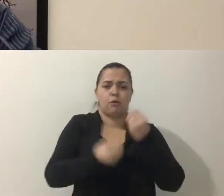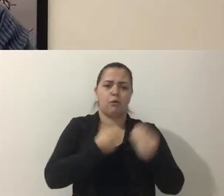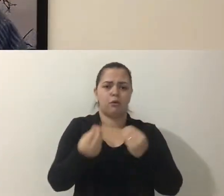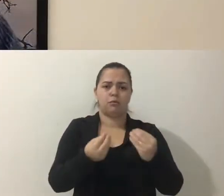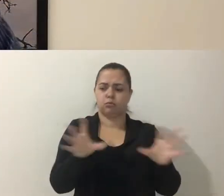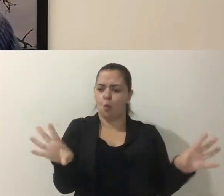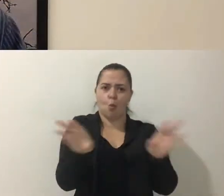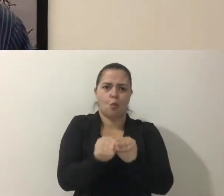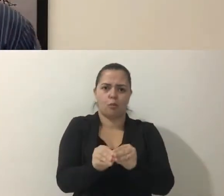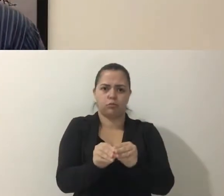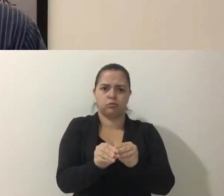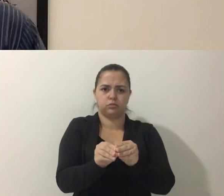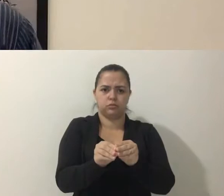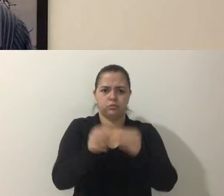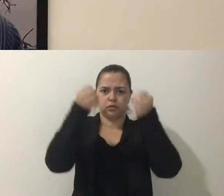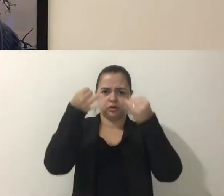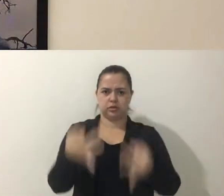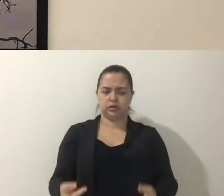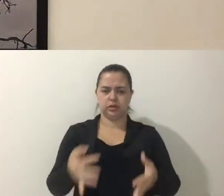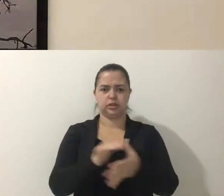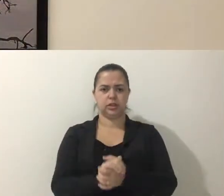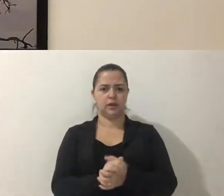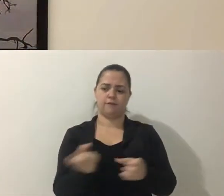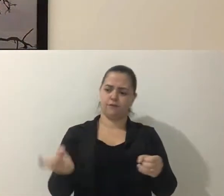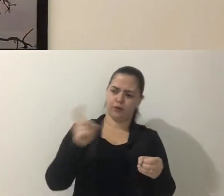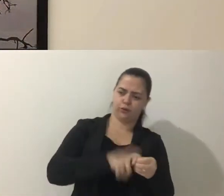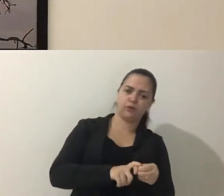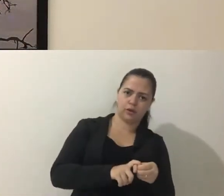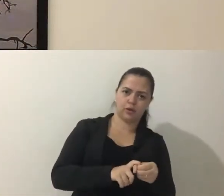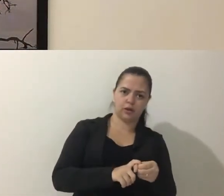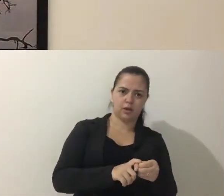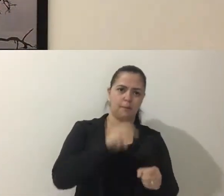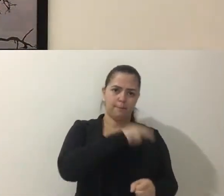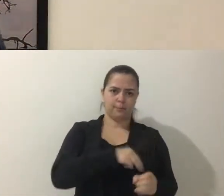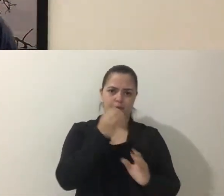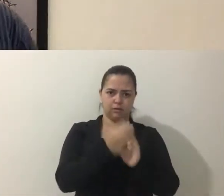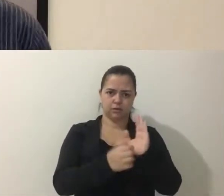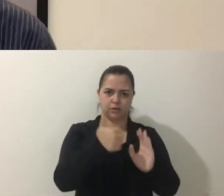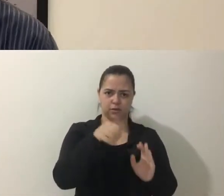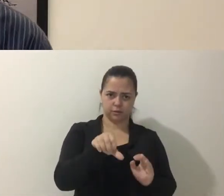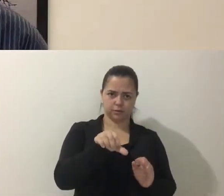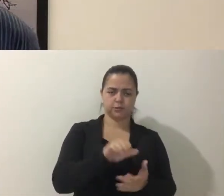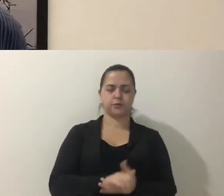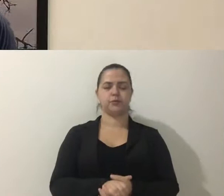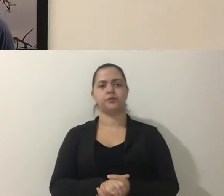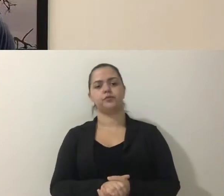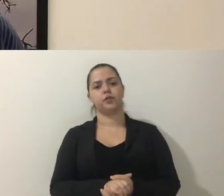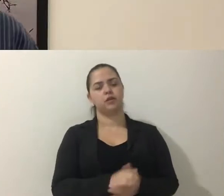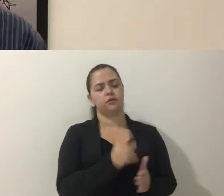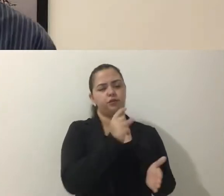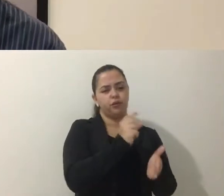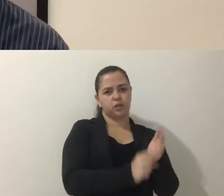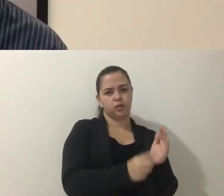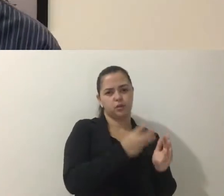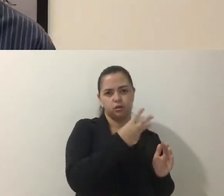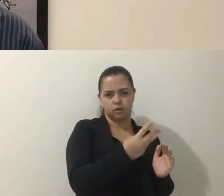um resumo do que ele tem para dizer, nós vamos para Mateus 19, tá? Mateus capítulo 19. A